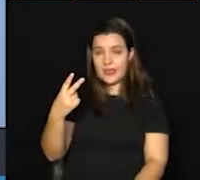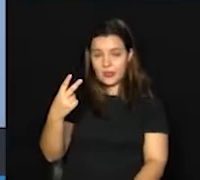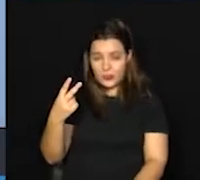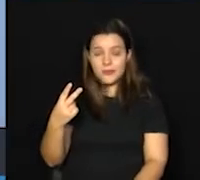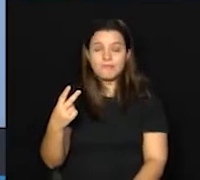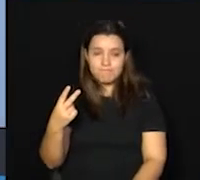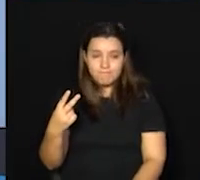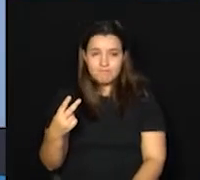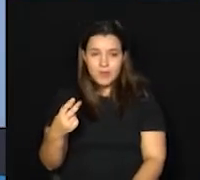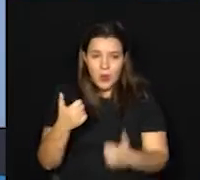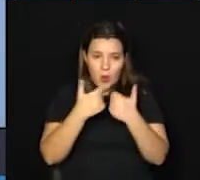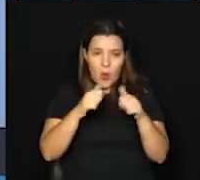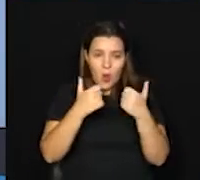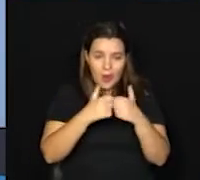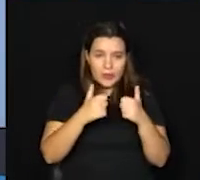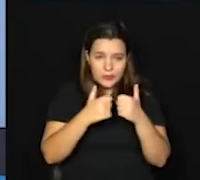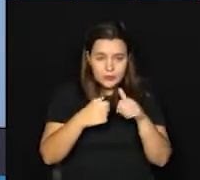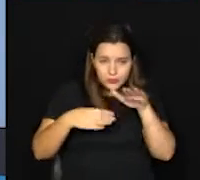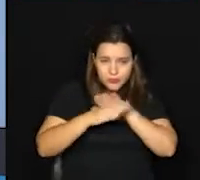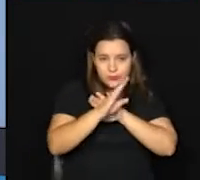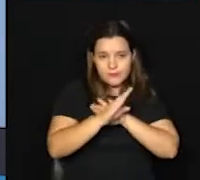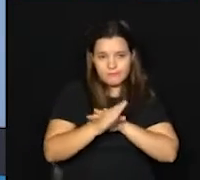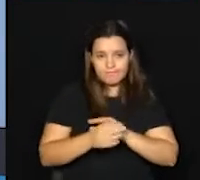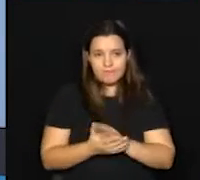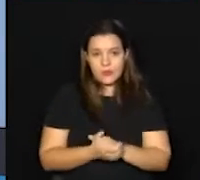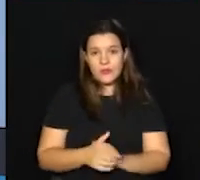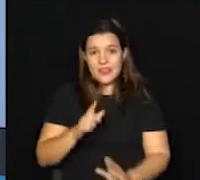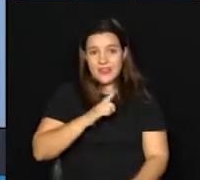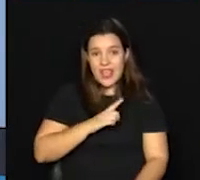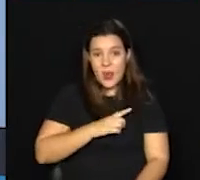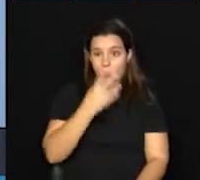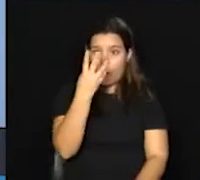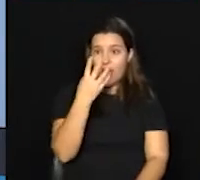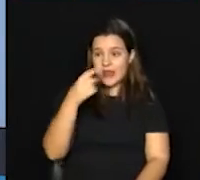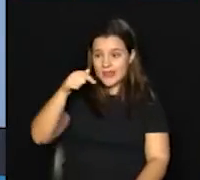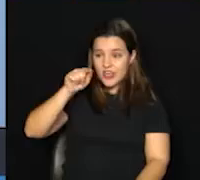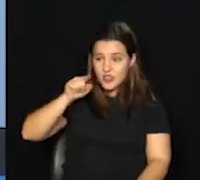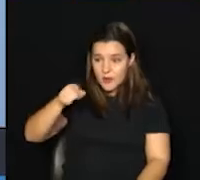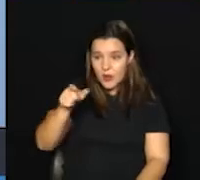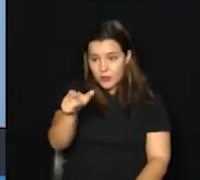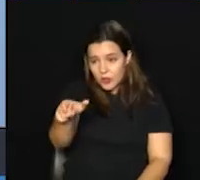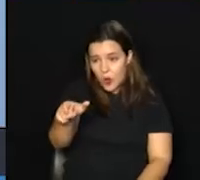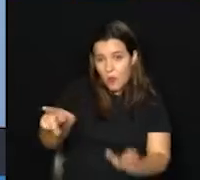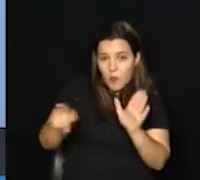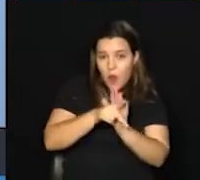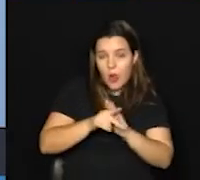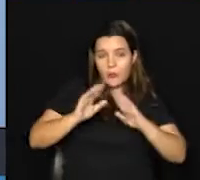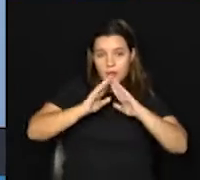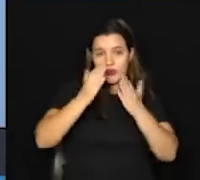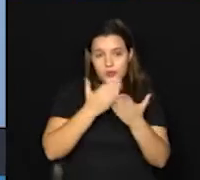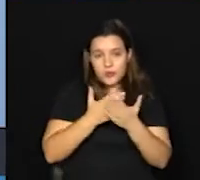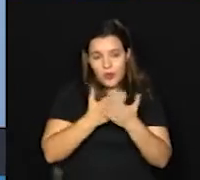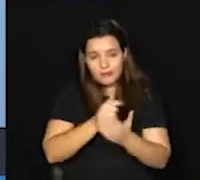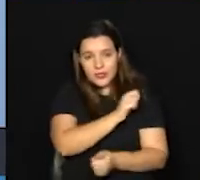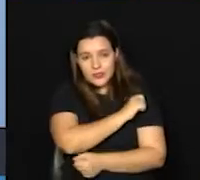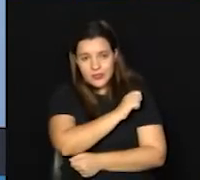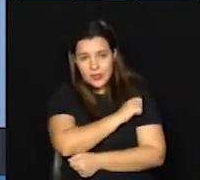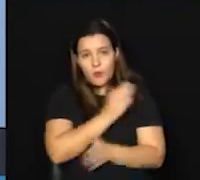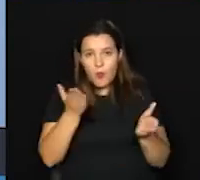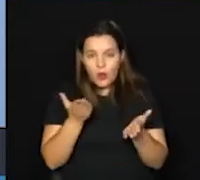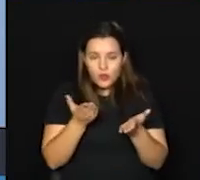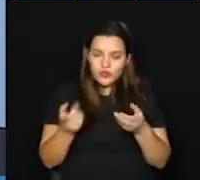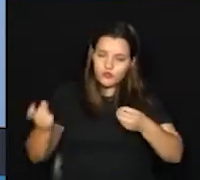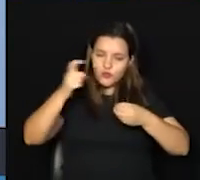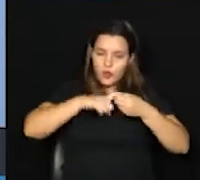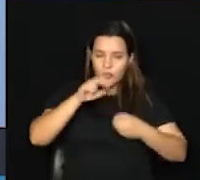1,82 pela passagem. E atualmente são 47 mil cartões do bilhete único escolar, que a partir de hoje pode